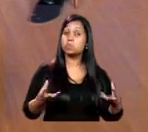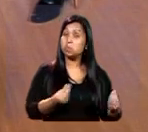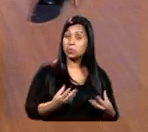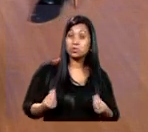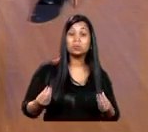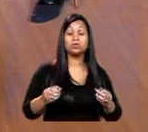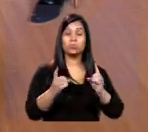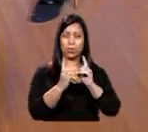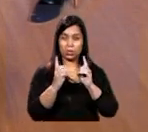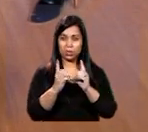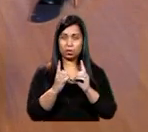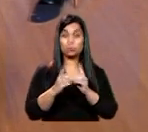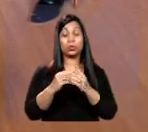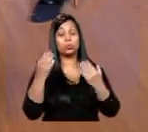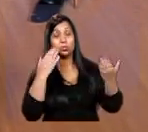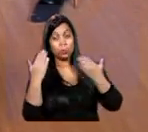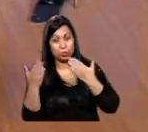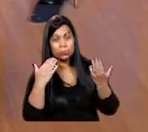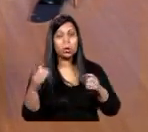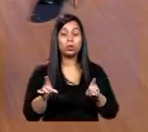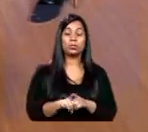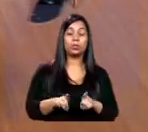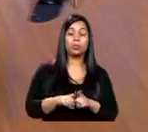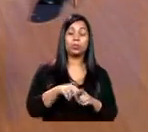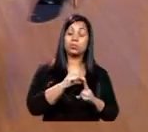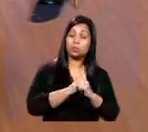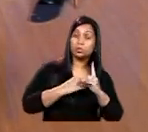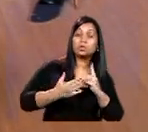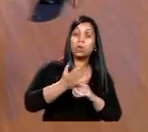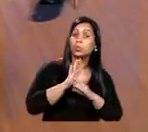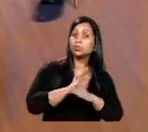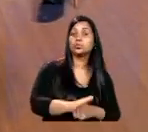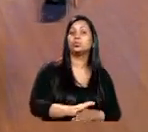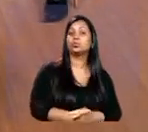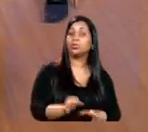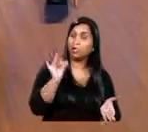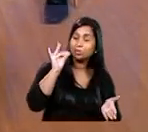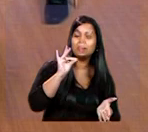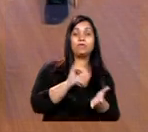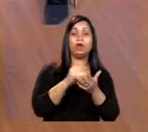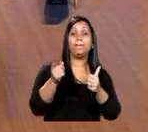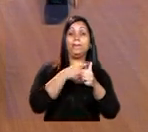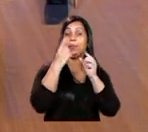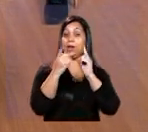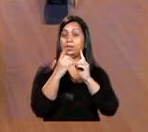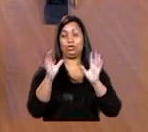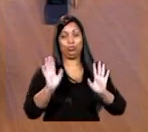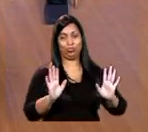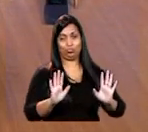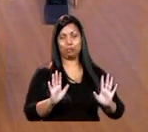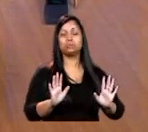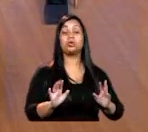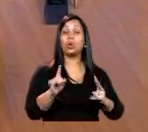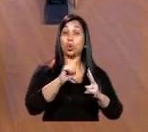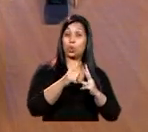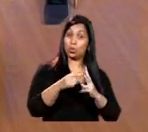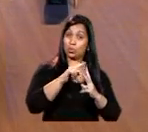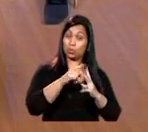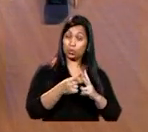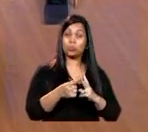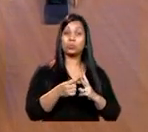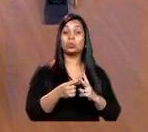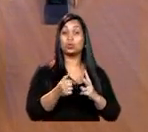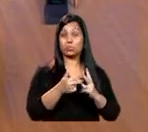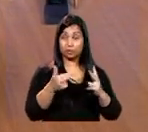muitas vezes o atendimento do psicólogo e da assistente social não é definido no primeiro atendimento. São as duas categorias profissionais